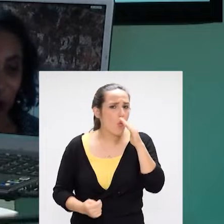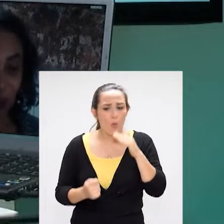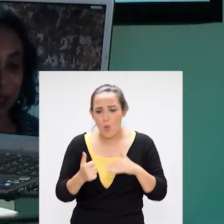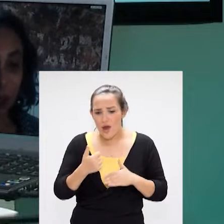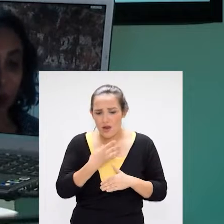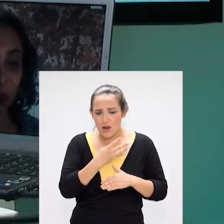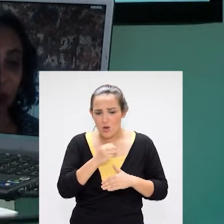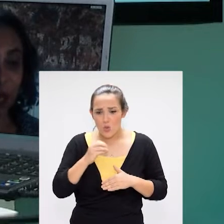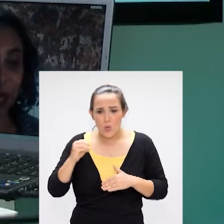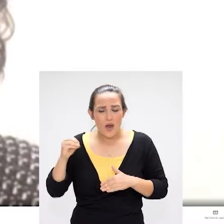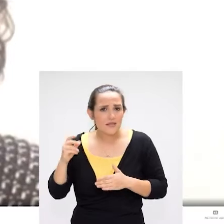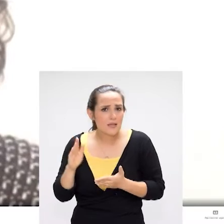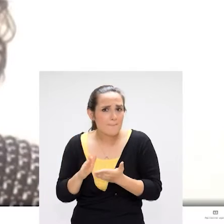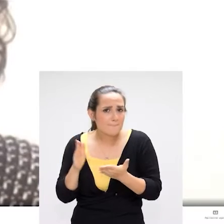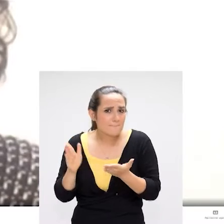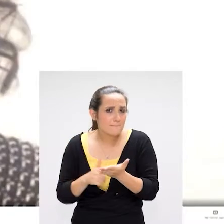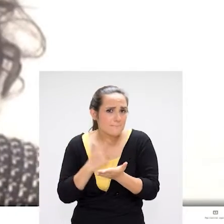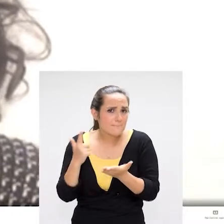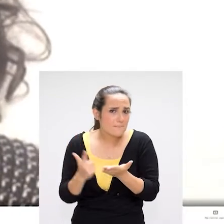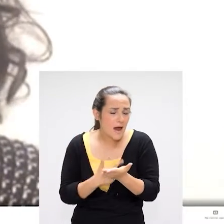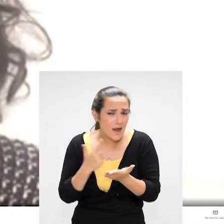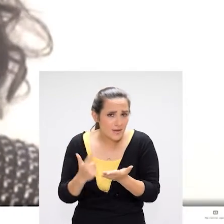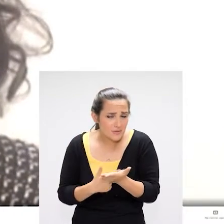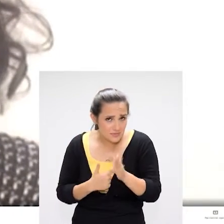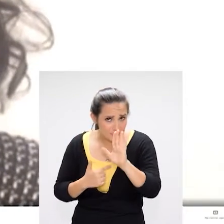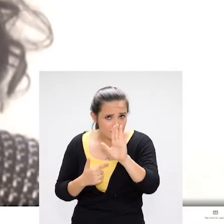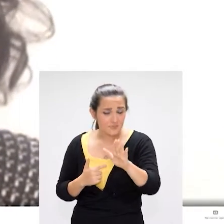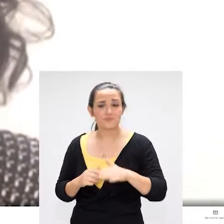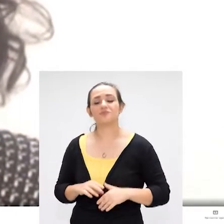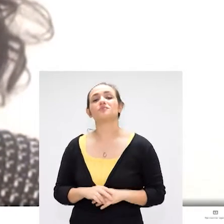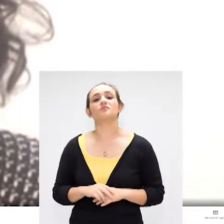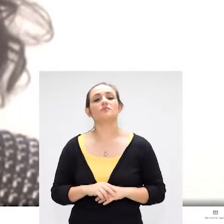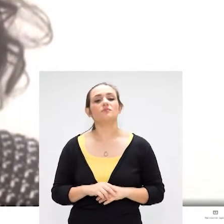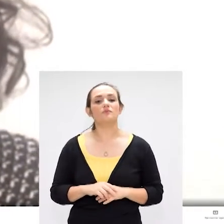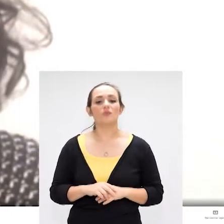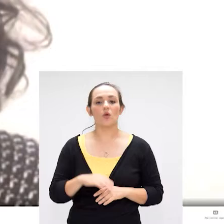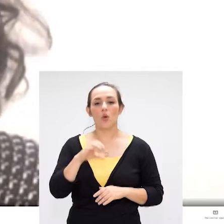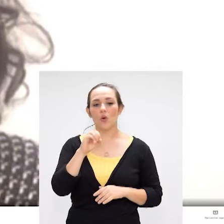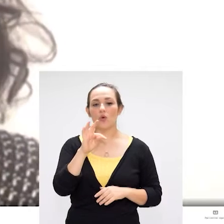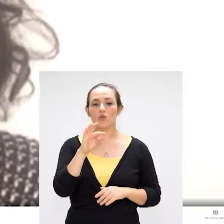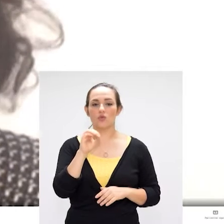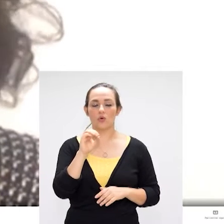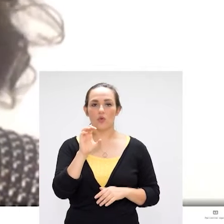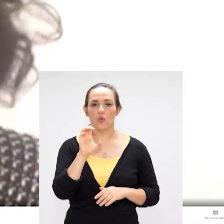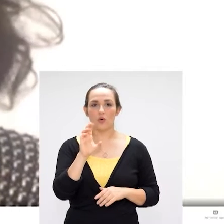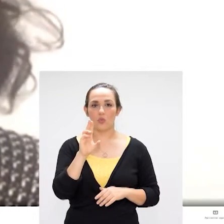também vou começar pelo fim. Botocudos é como os portugueses